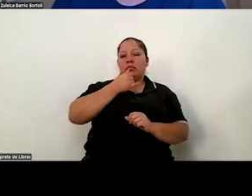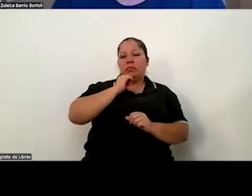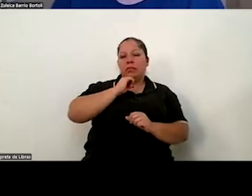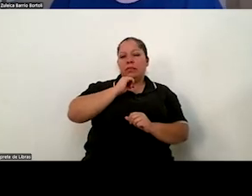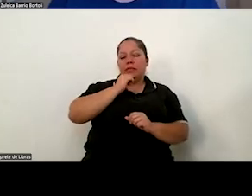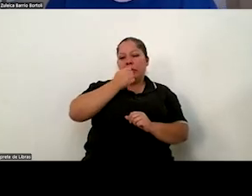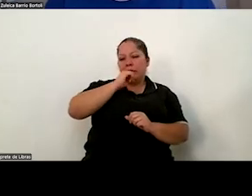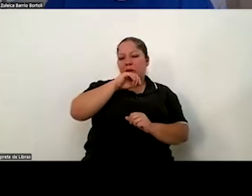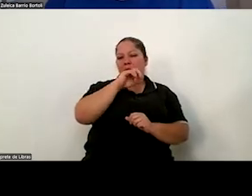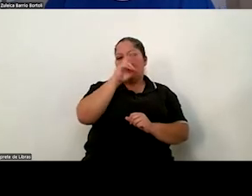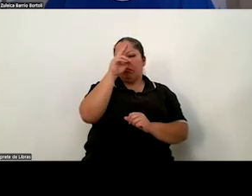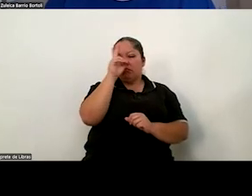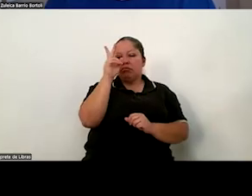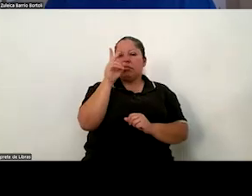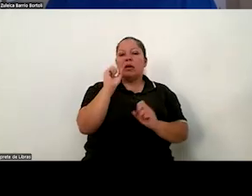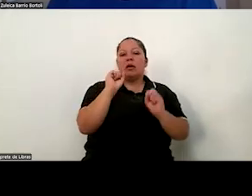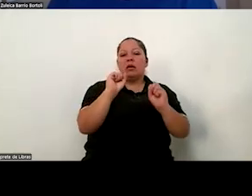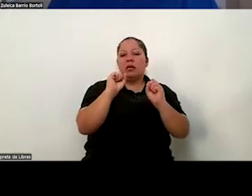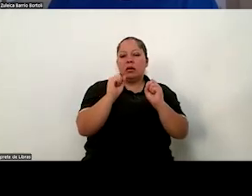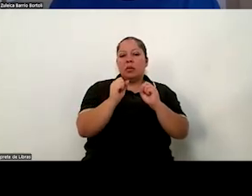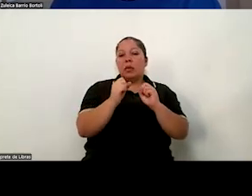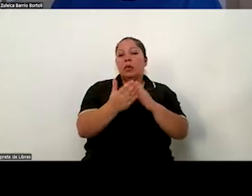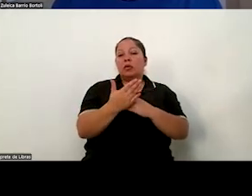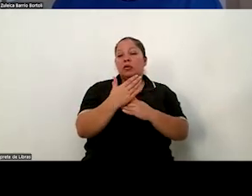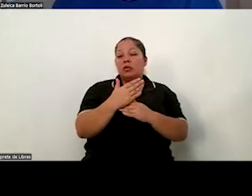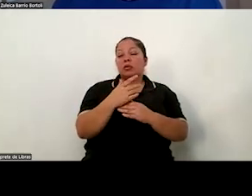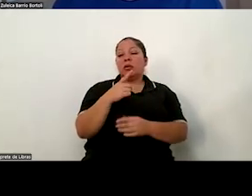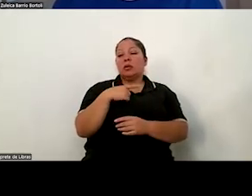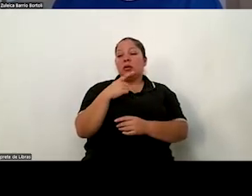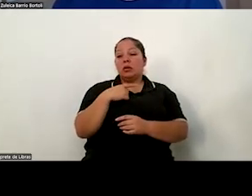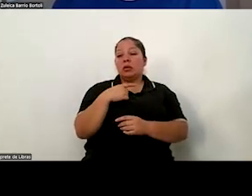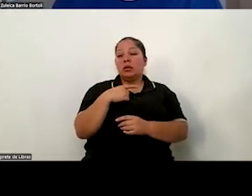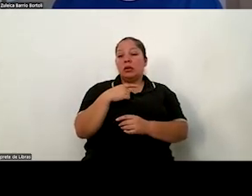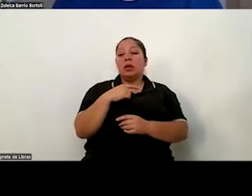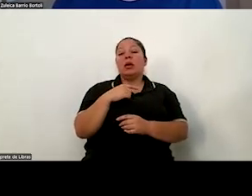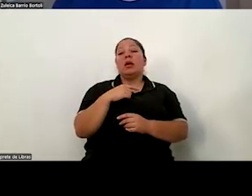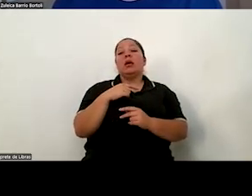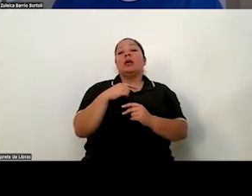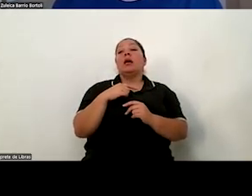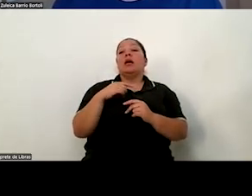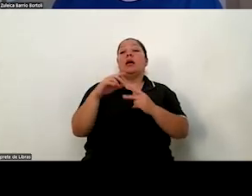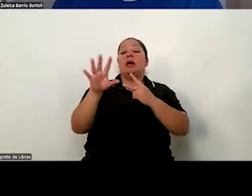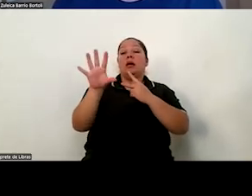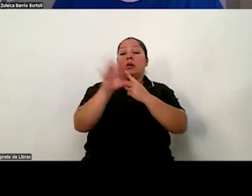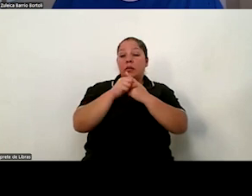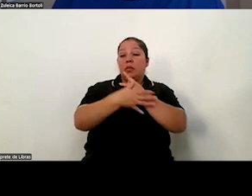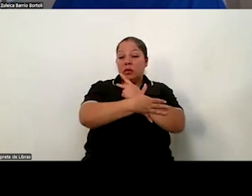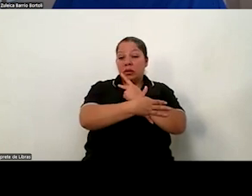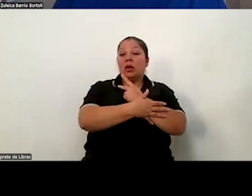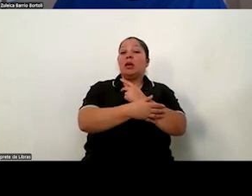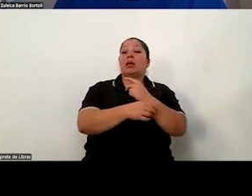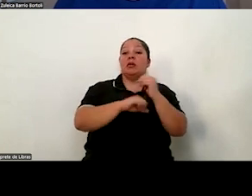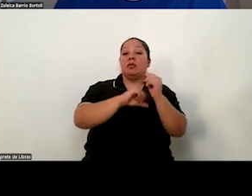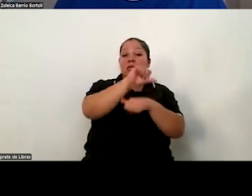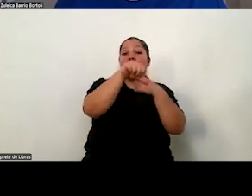tá? Que pode lesar o DNA e as proteínas, né? E causar essa mutação que leva aí ao câncer, tá bom?